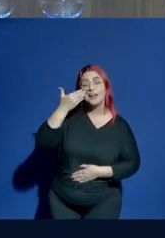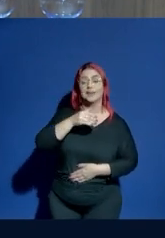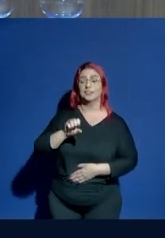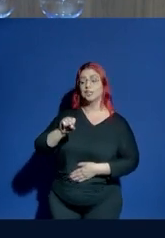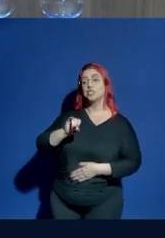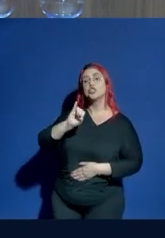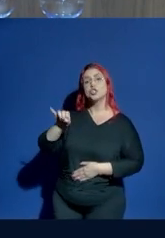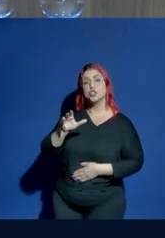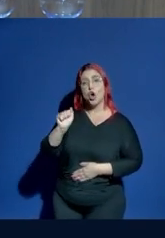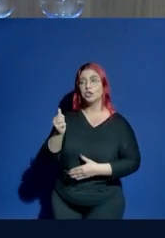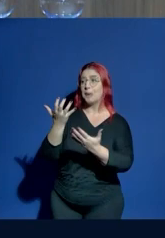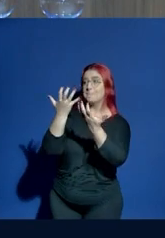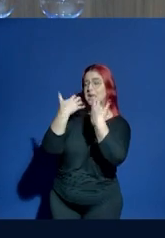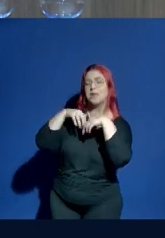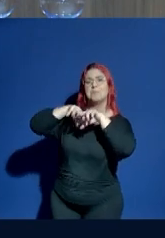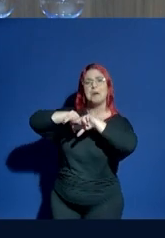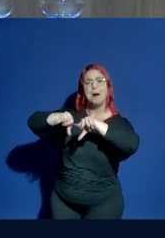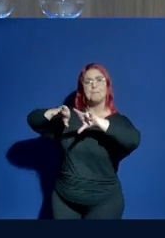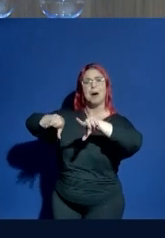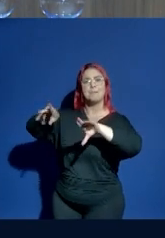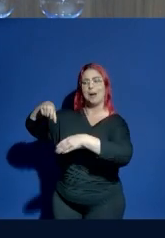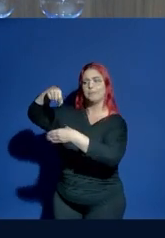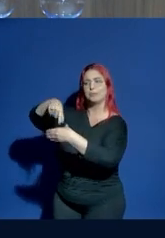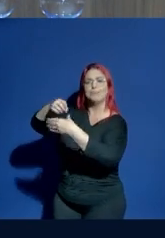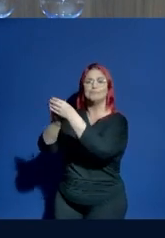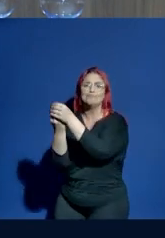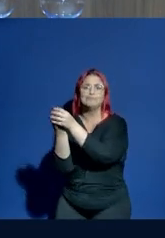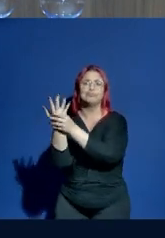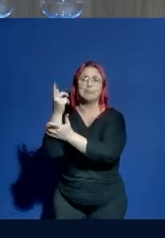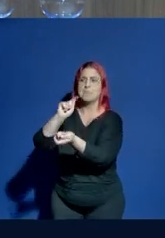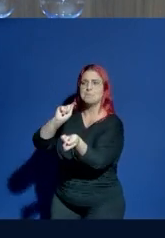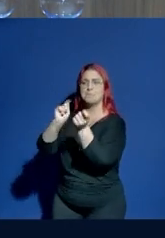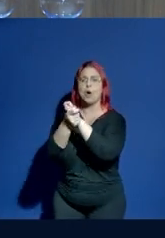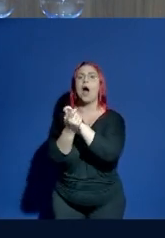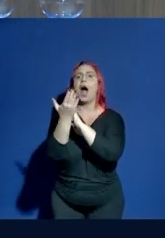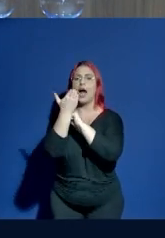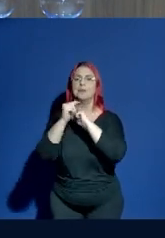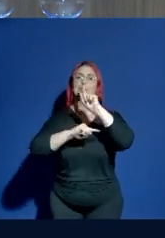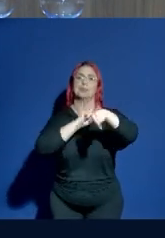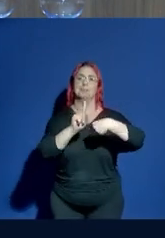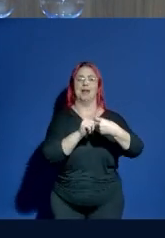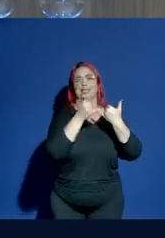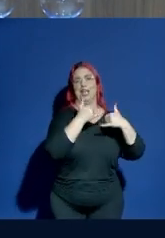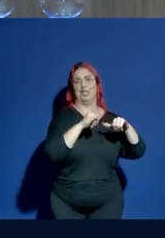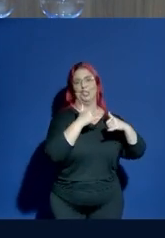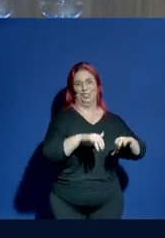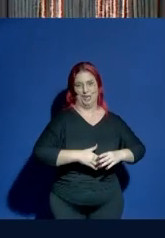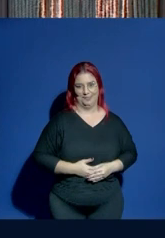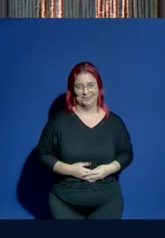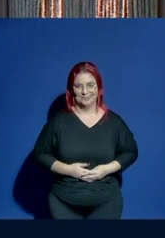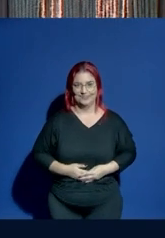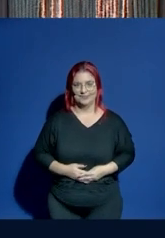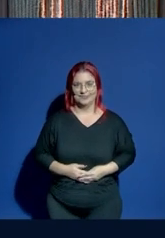de milho e tantas outras culturas que se transformam em alimento e energia.